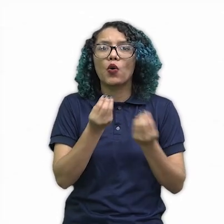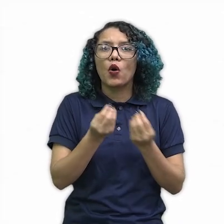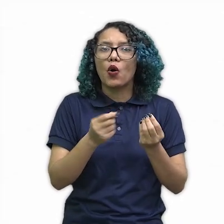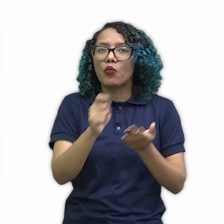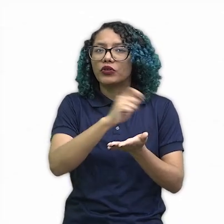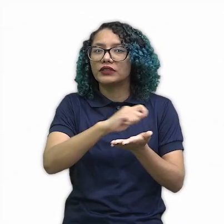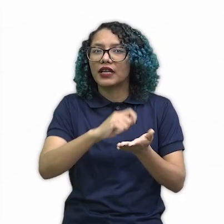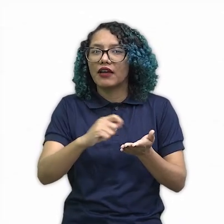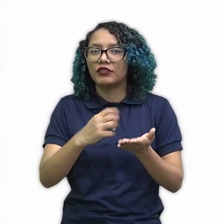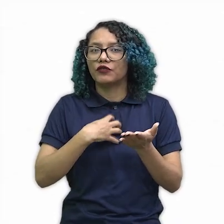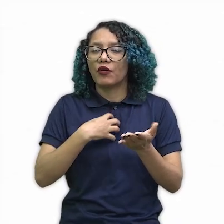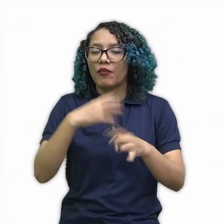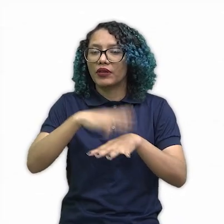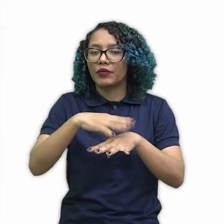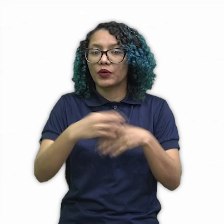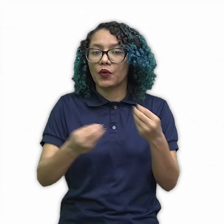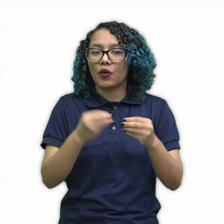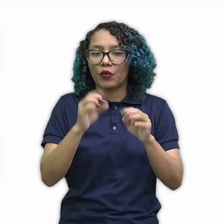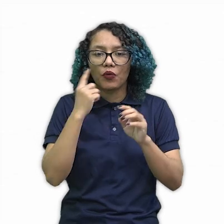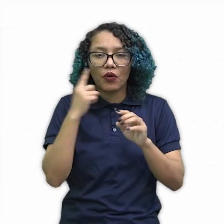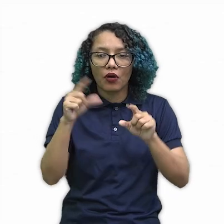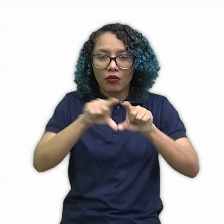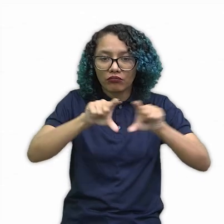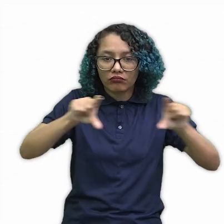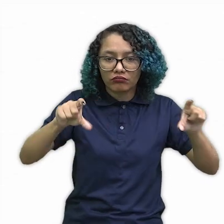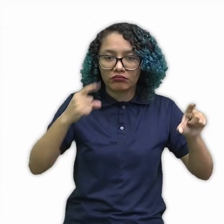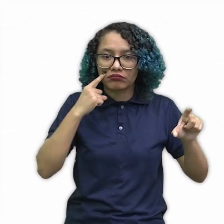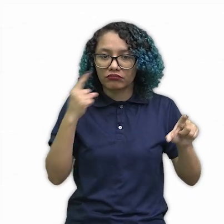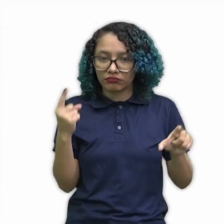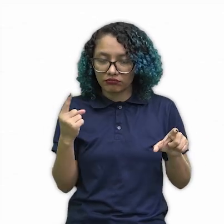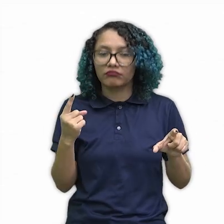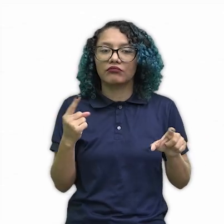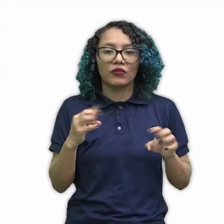forma, tá? O termo, tá? Que eu quero